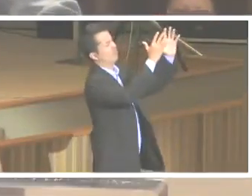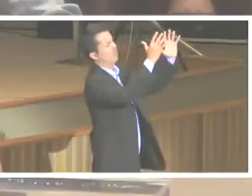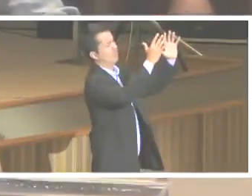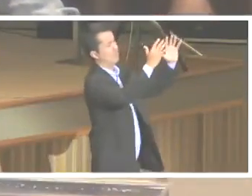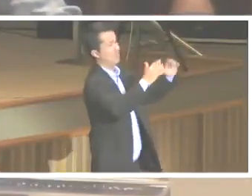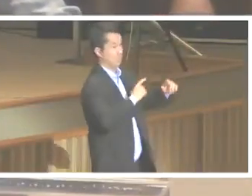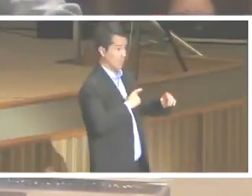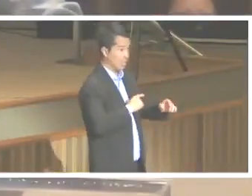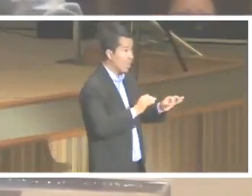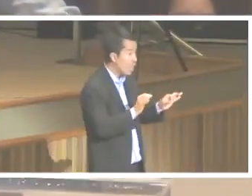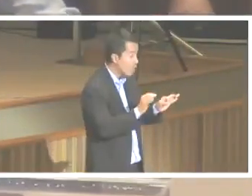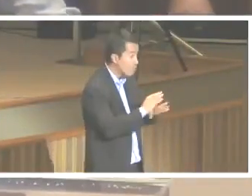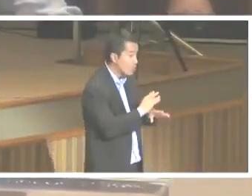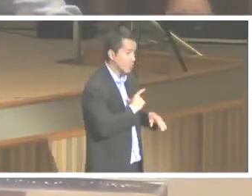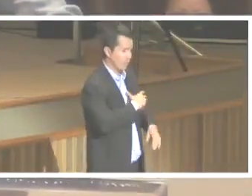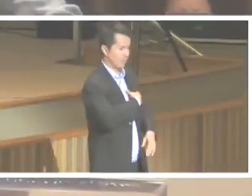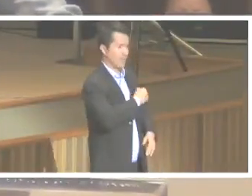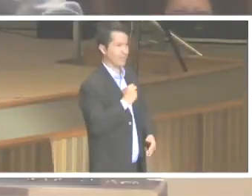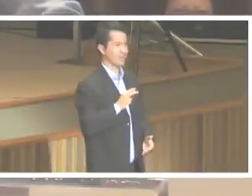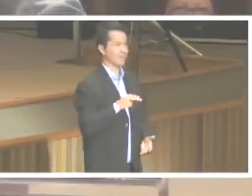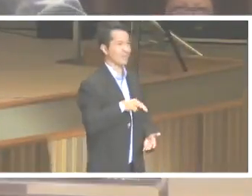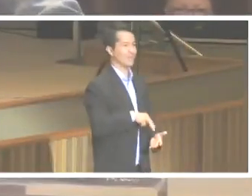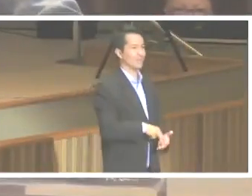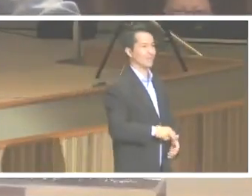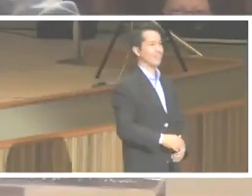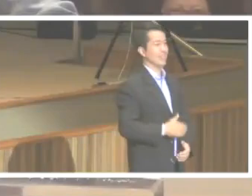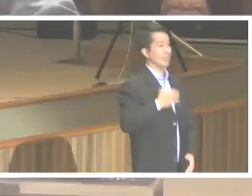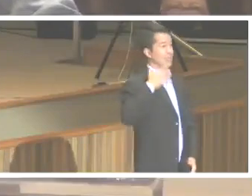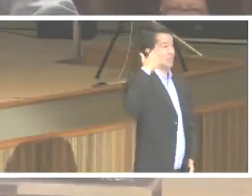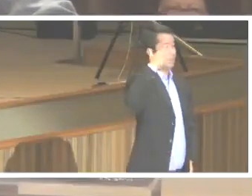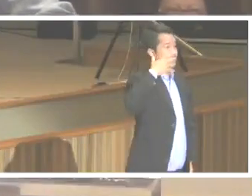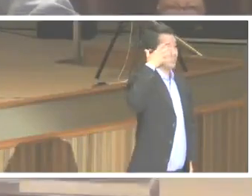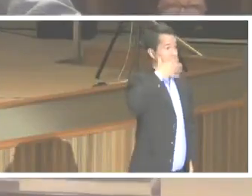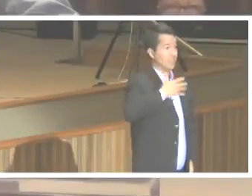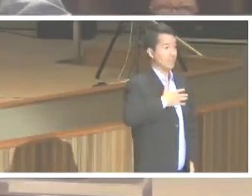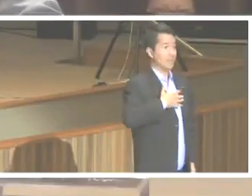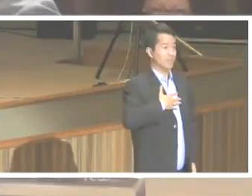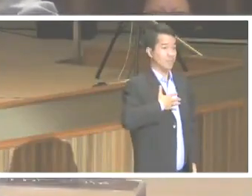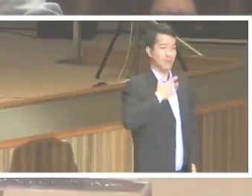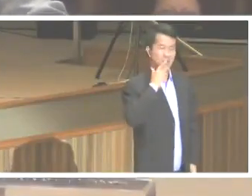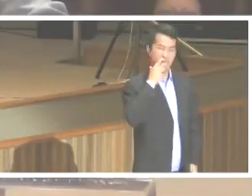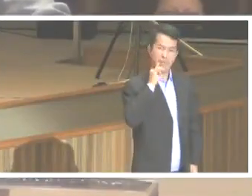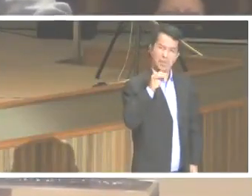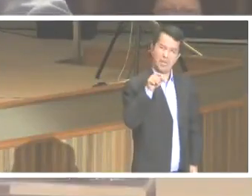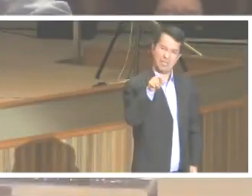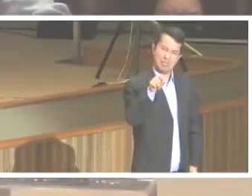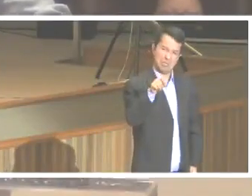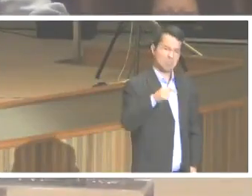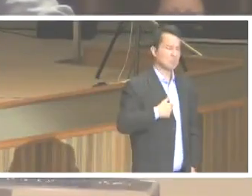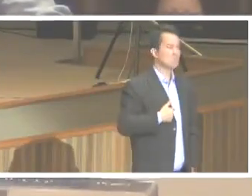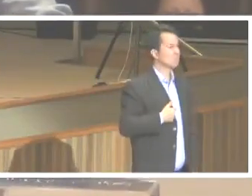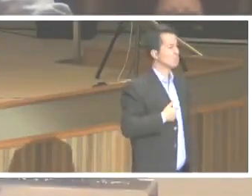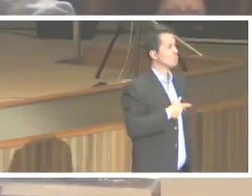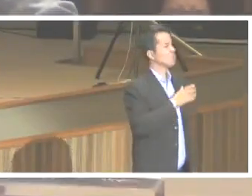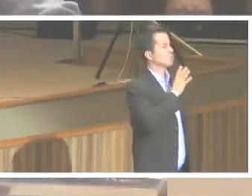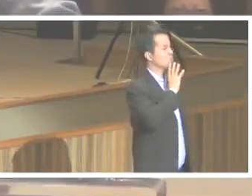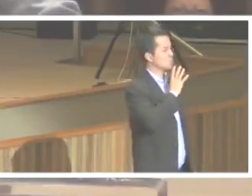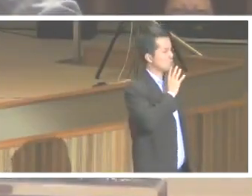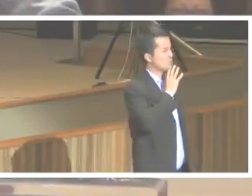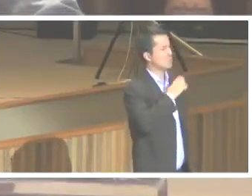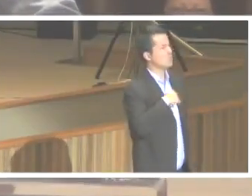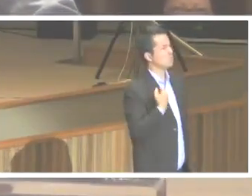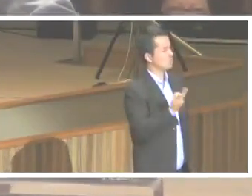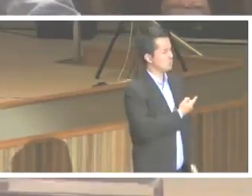o filho dele terminou o discurso ele disse assim meu pai é conhecido no meio da nossa de